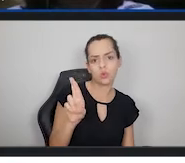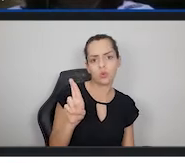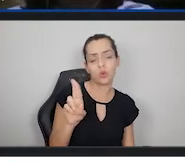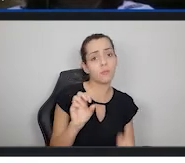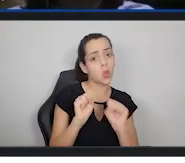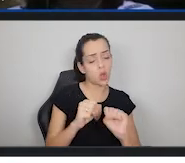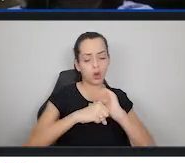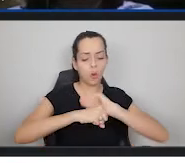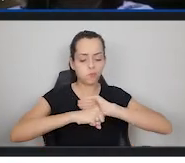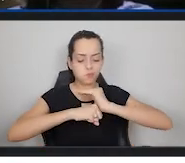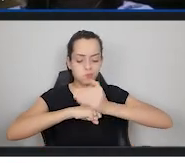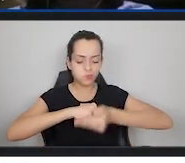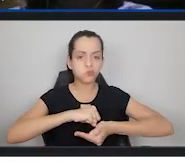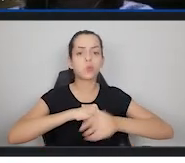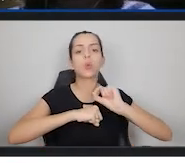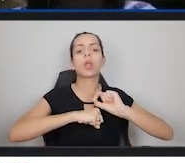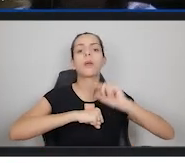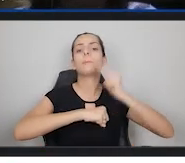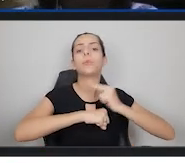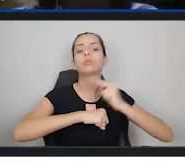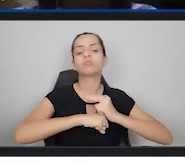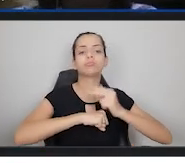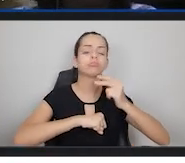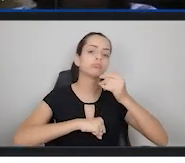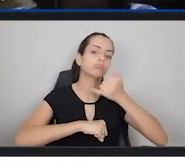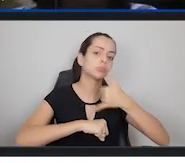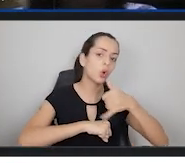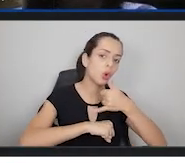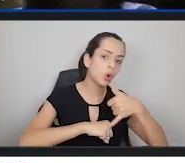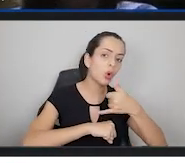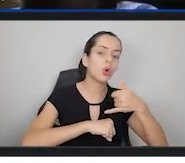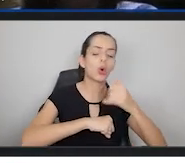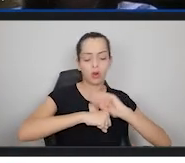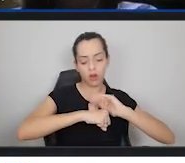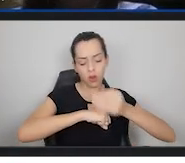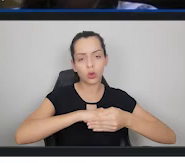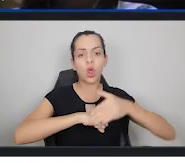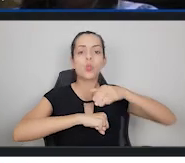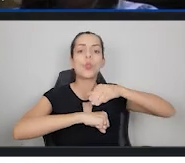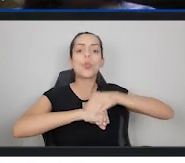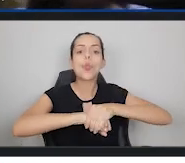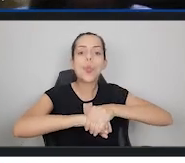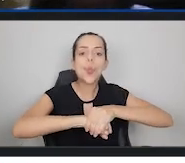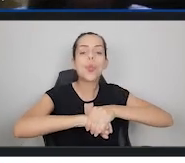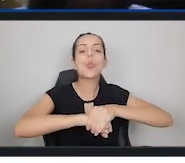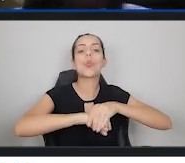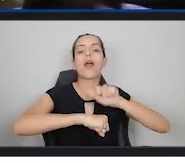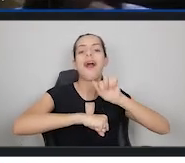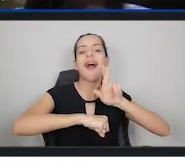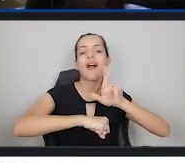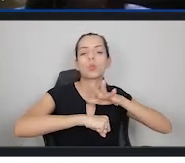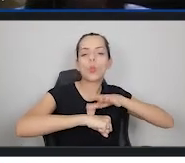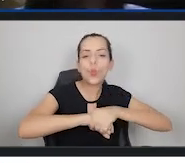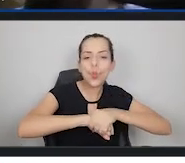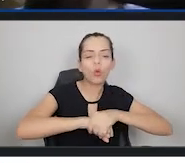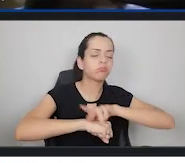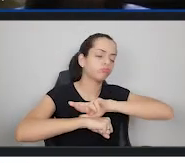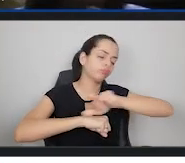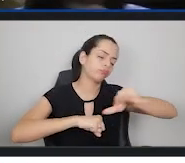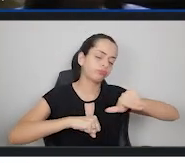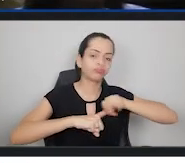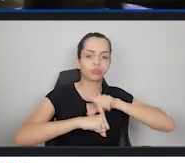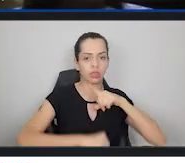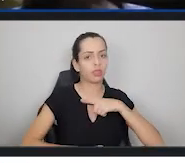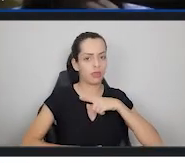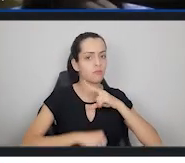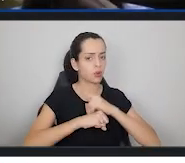Temos aqui o disjuntor e, mais uma vez, outra seccionadora. Esse disjuntor, aí ele